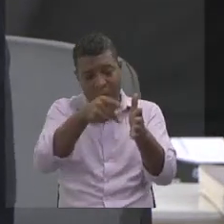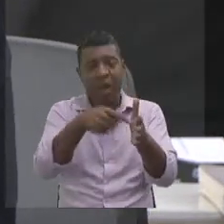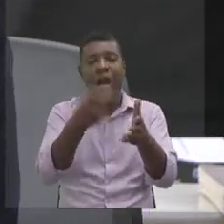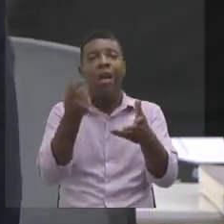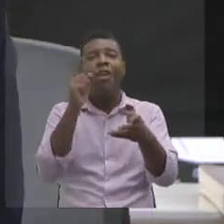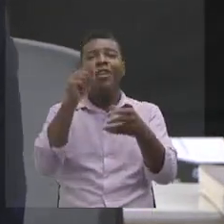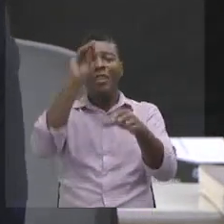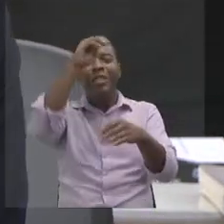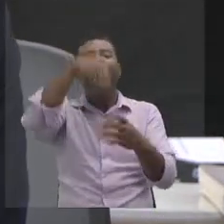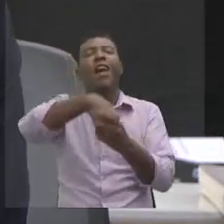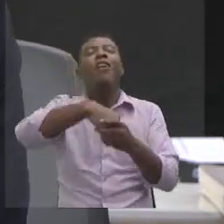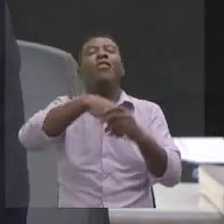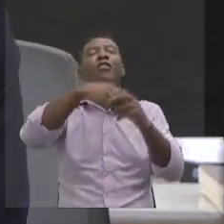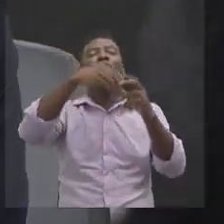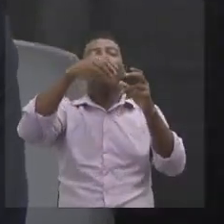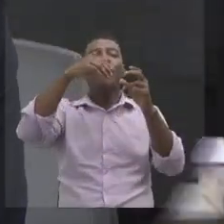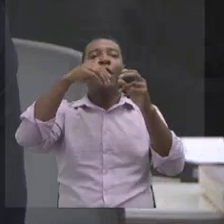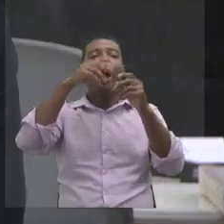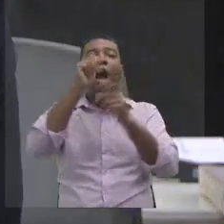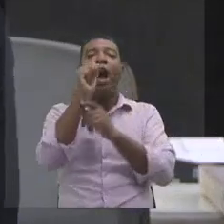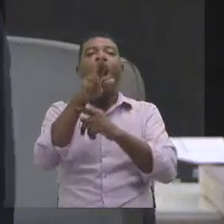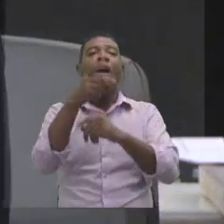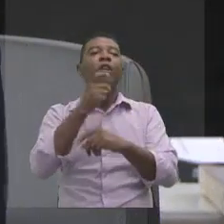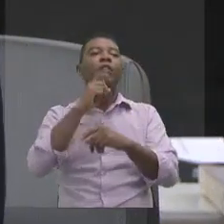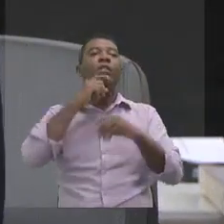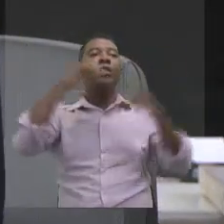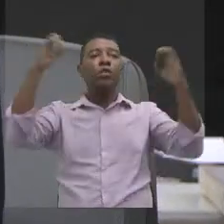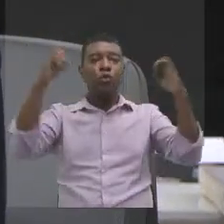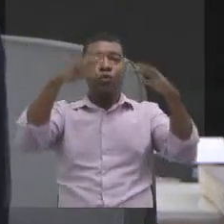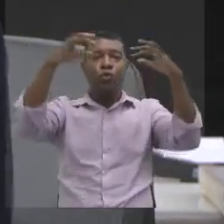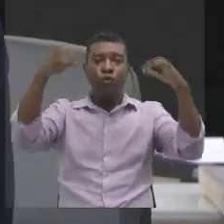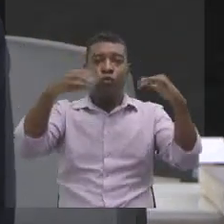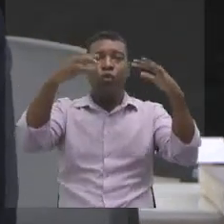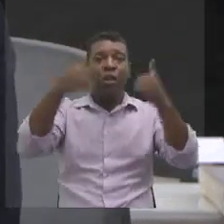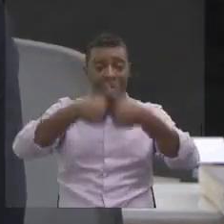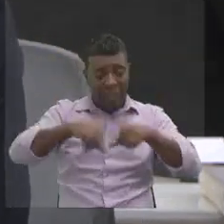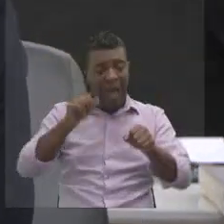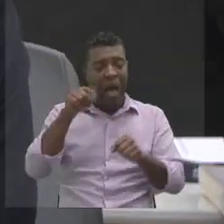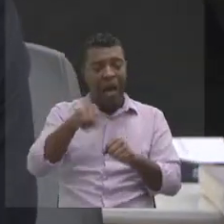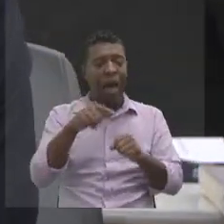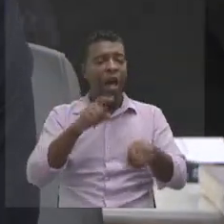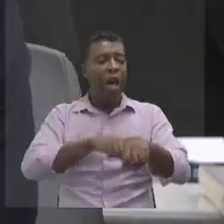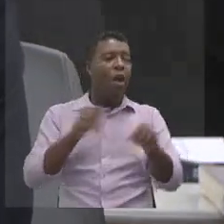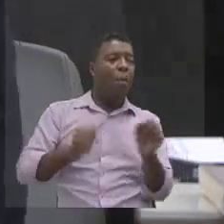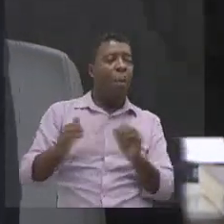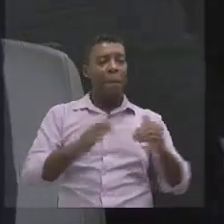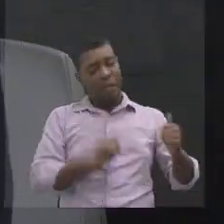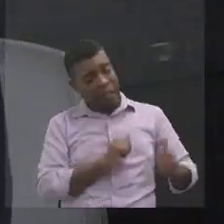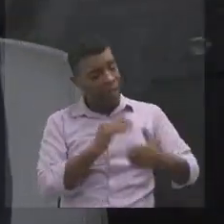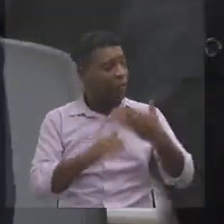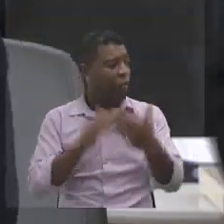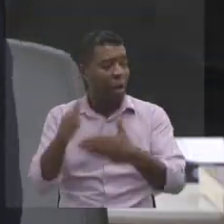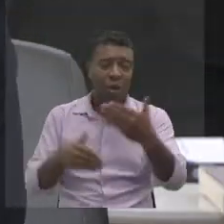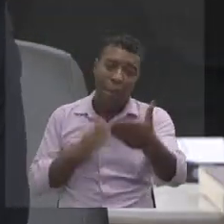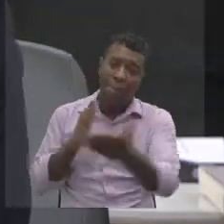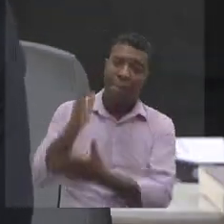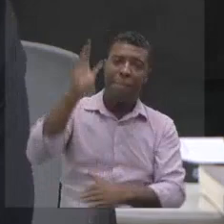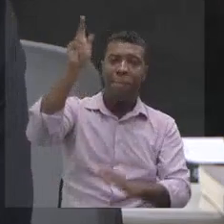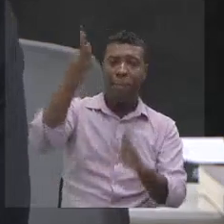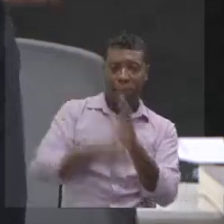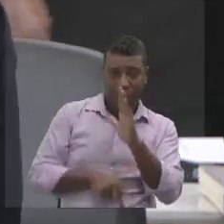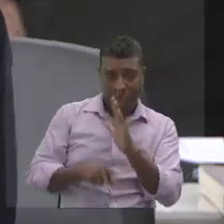essas obras das estações devem se iniciar em setembro tá na fase ainda de né de desenvolvimento e aprovação dos projetos